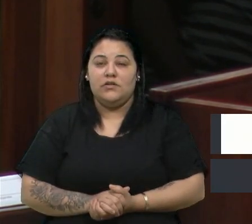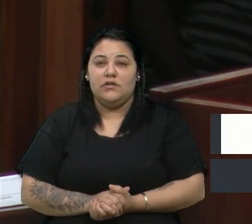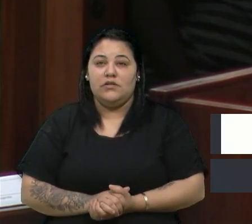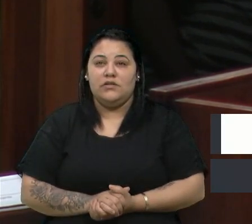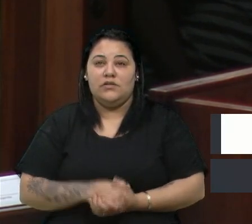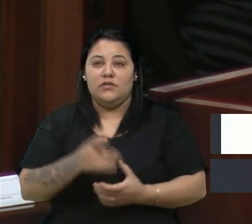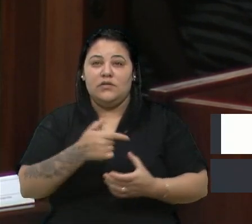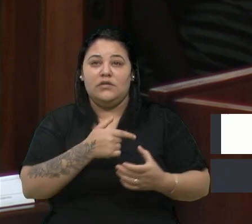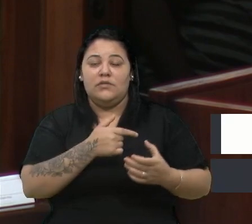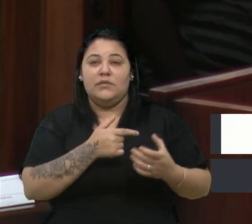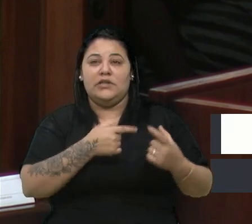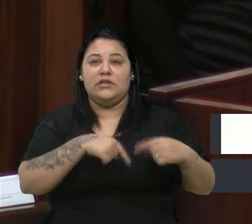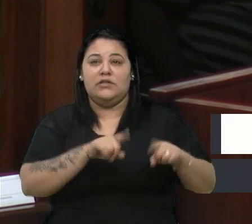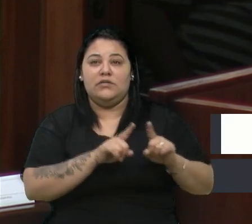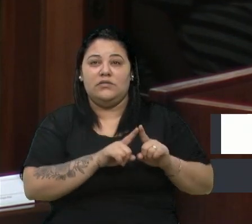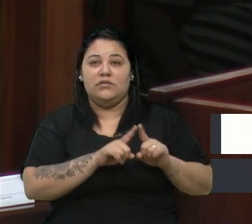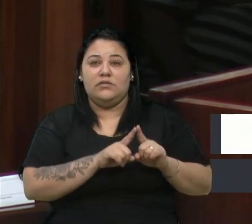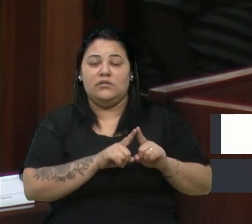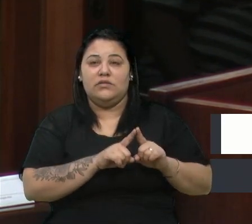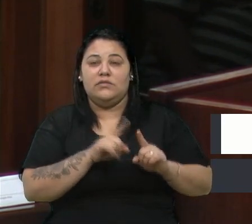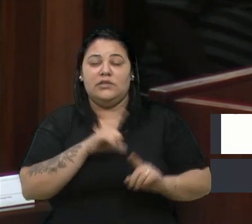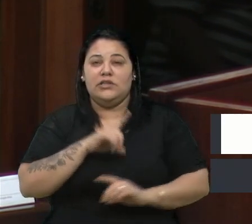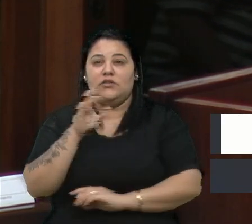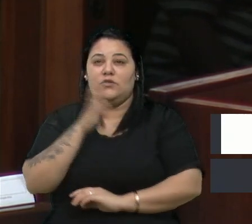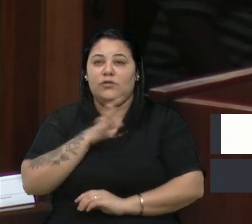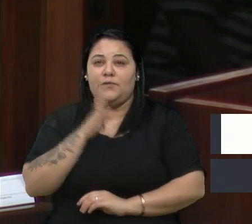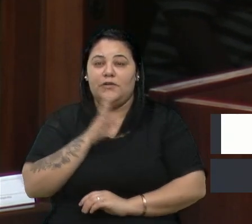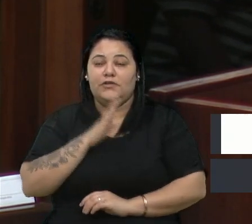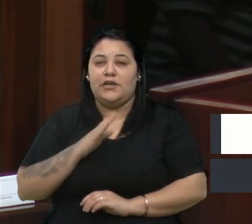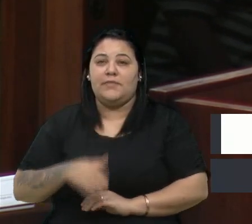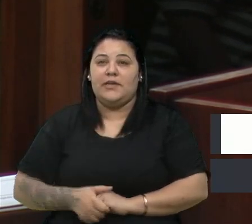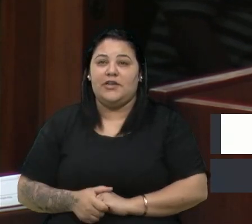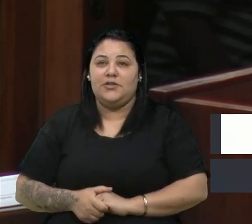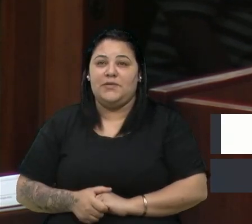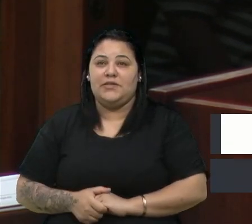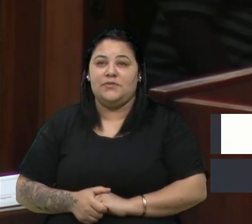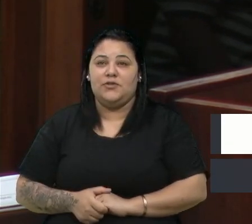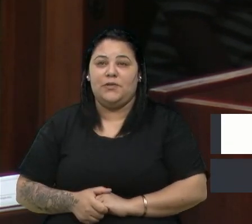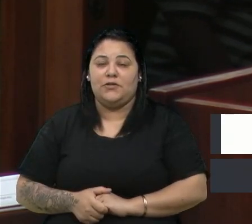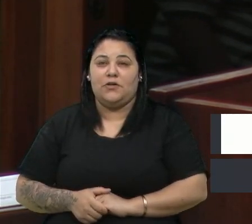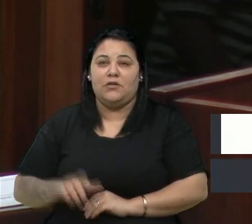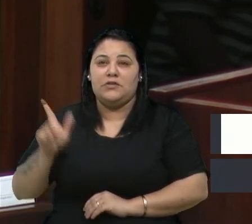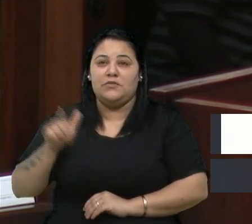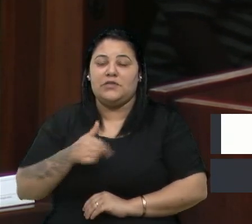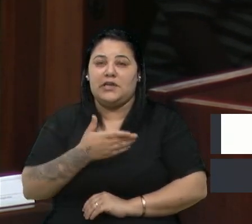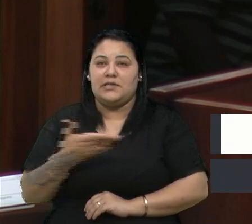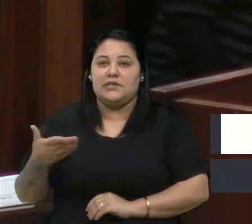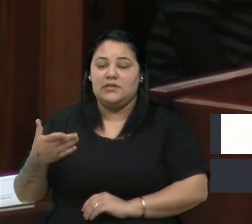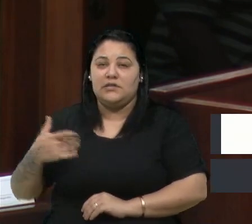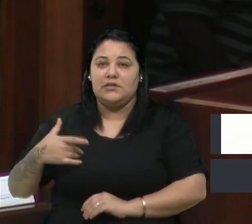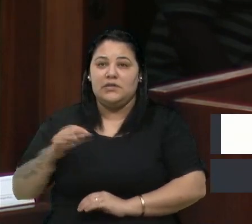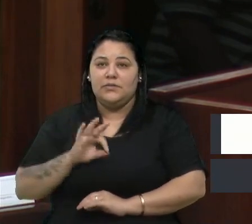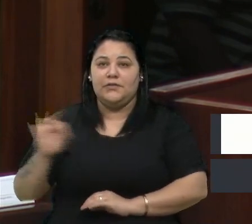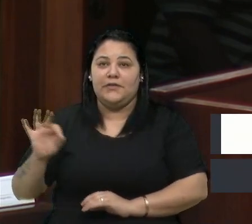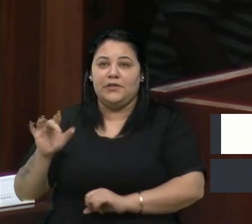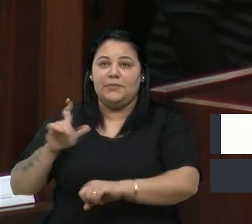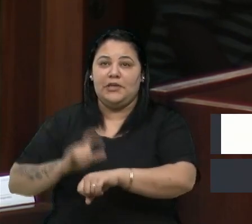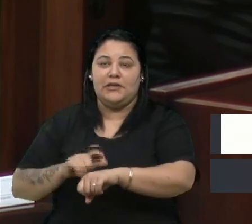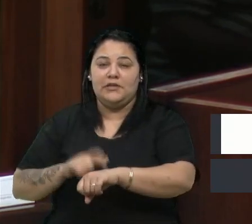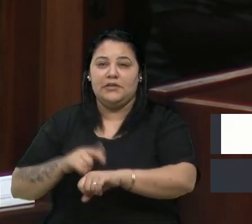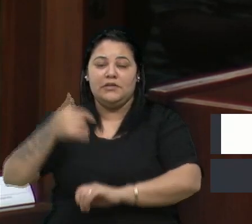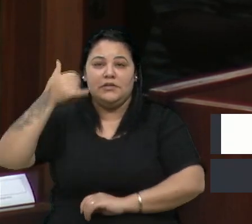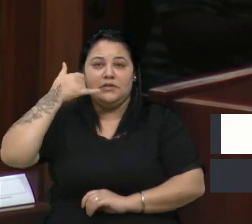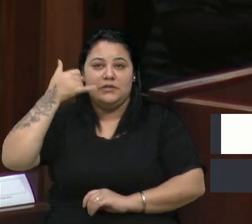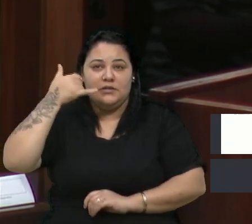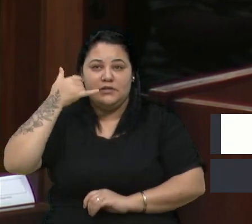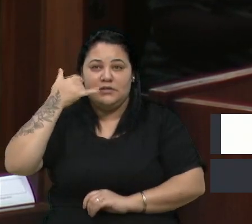frequentam. Então é urgente, é uma coisa pequena que precisa ser corrigida. Mas em nenhum momento eu recebi qualquer ligação de algum secretário